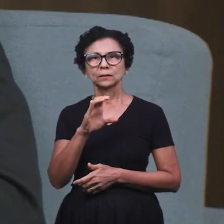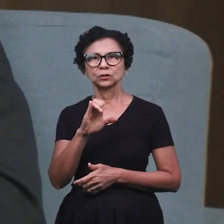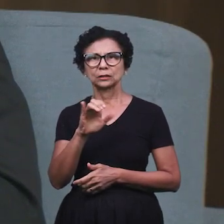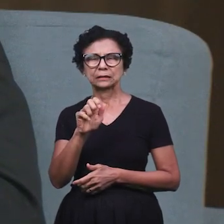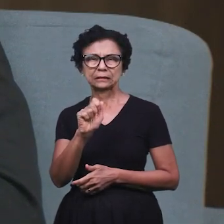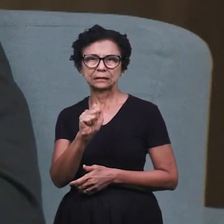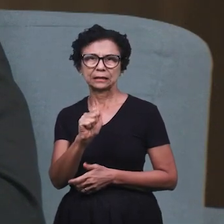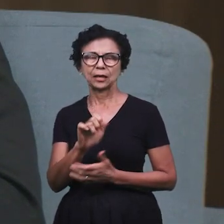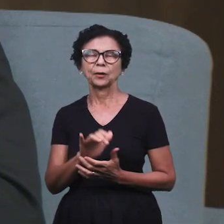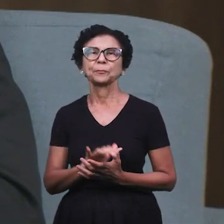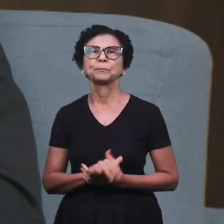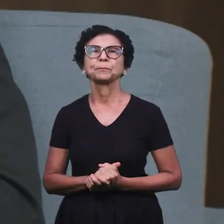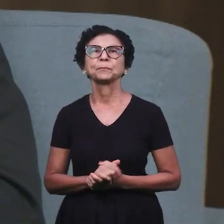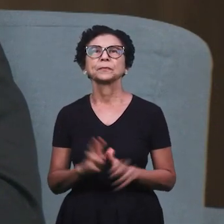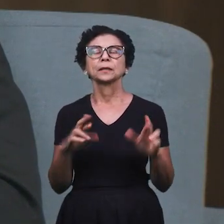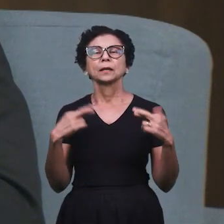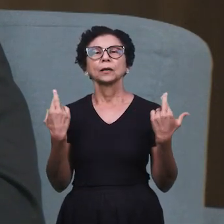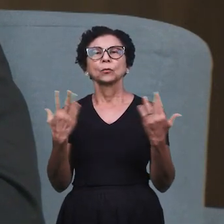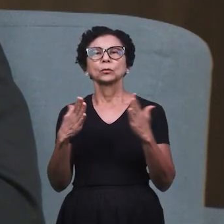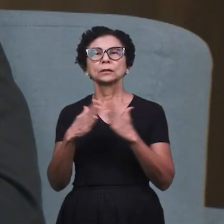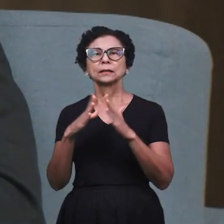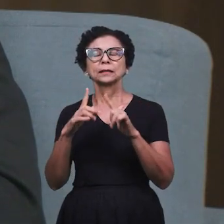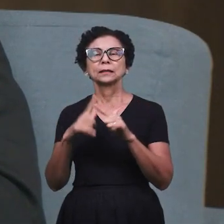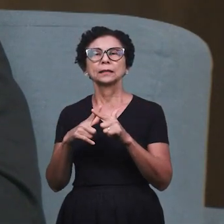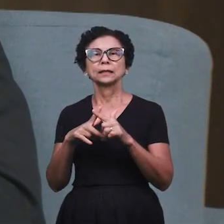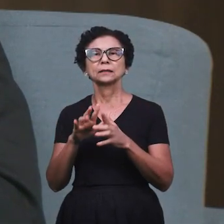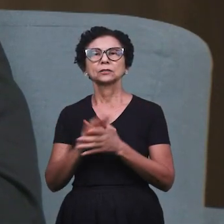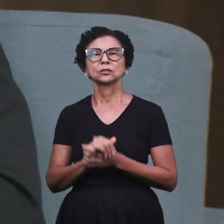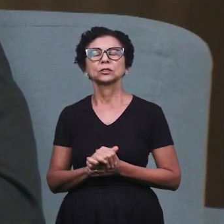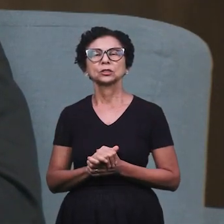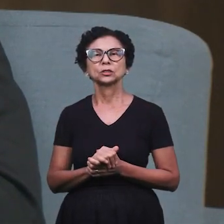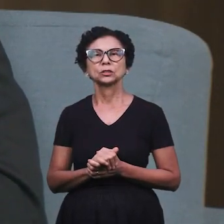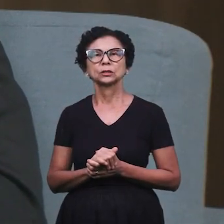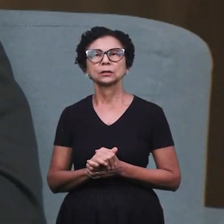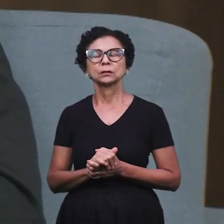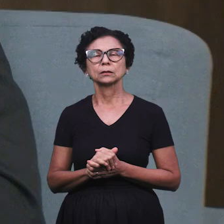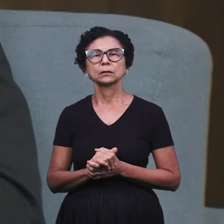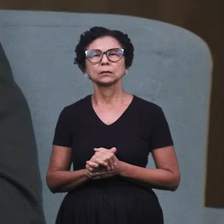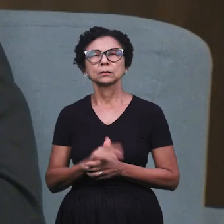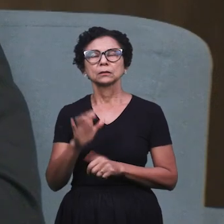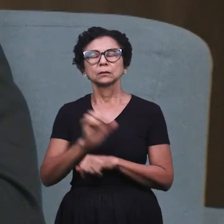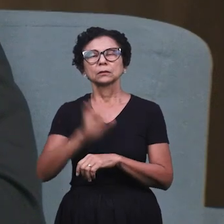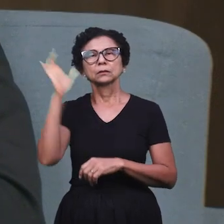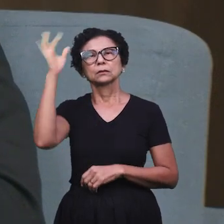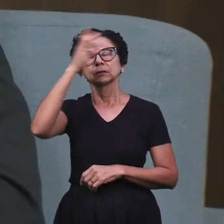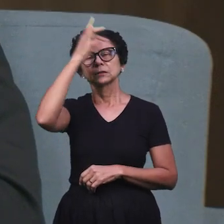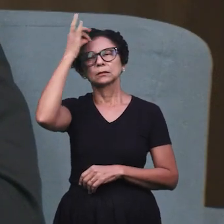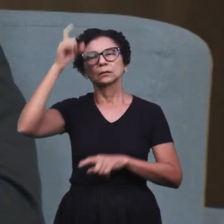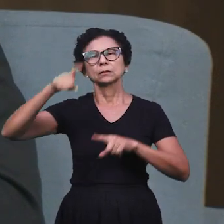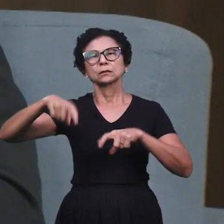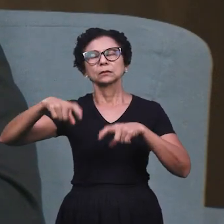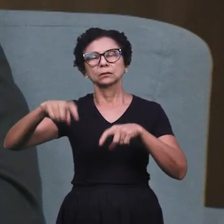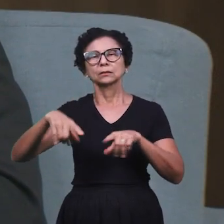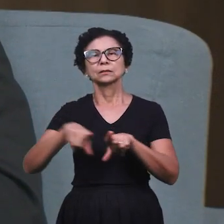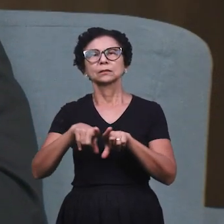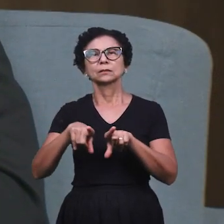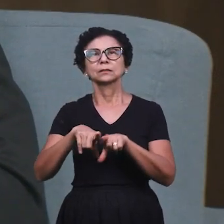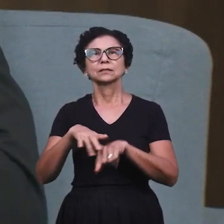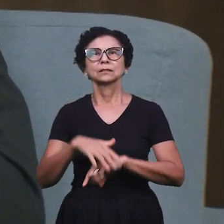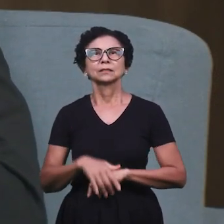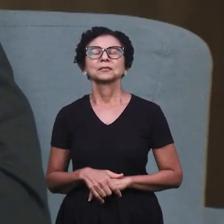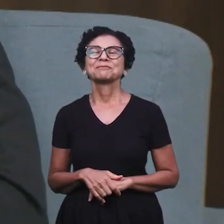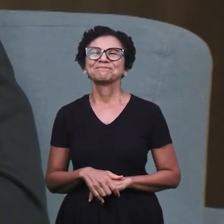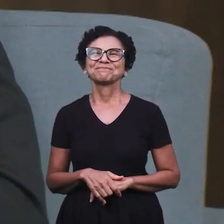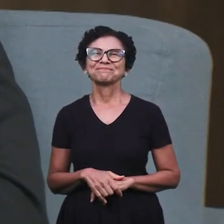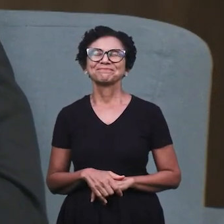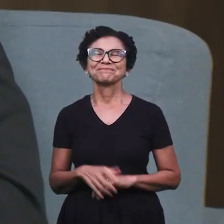reúne na igreja de Pinheiros 2. É um município aqui do estado do Espírito Santo, município de Pinheiros. Faz a